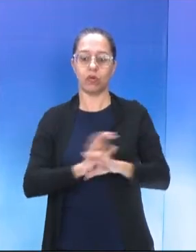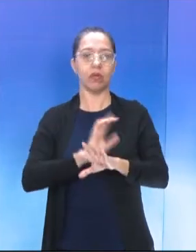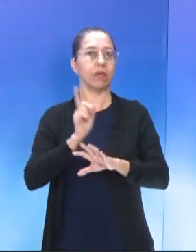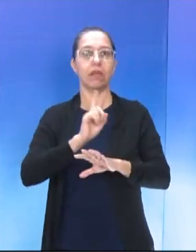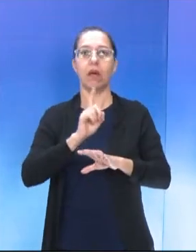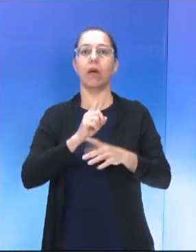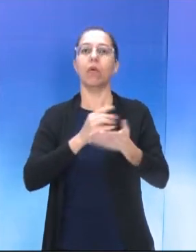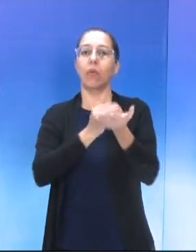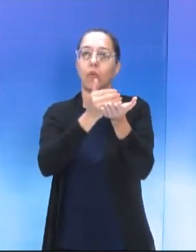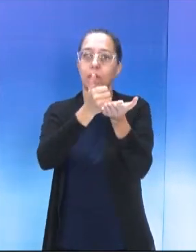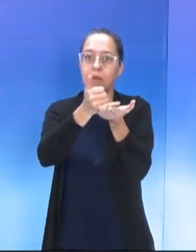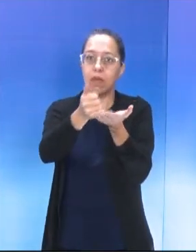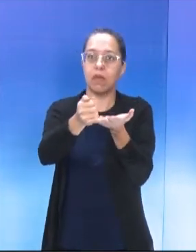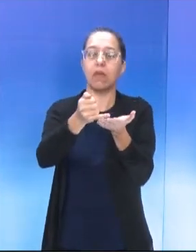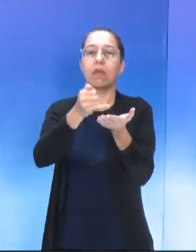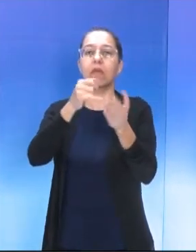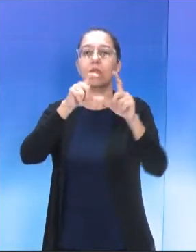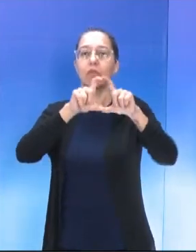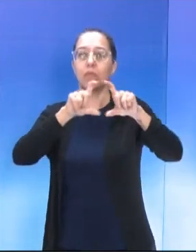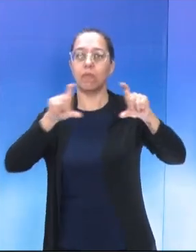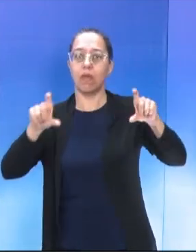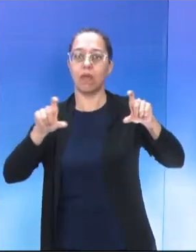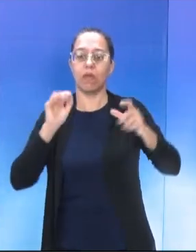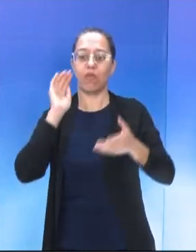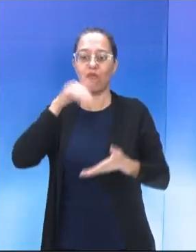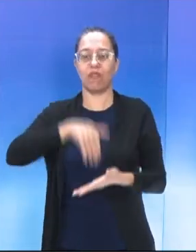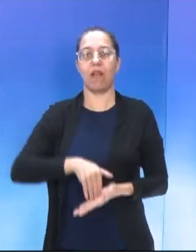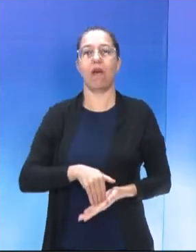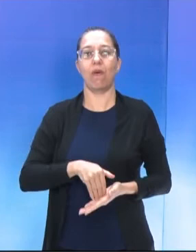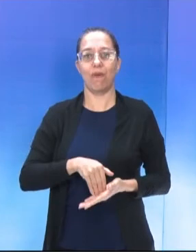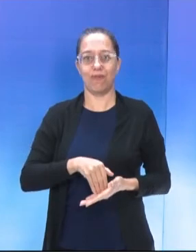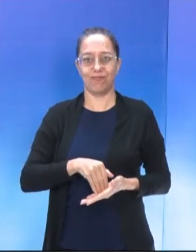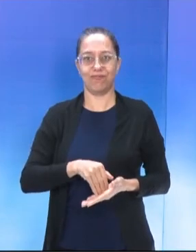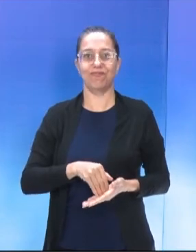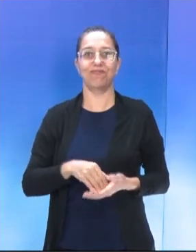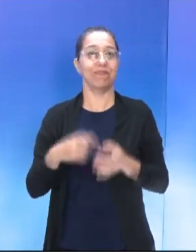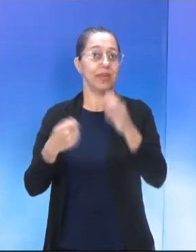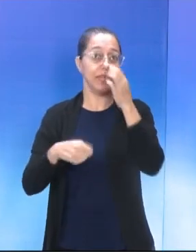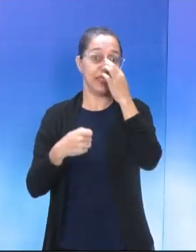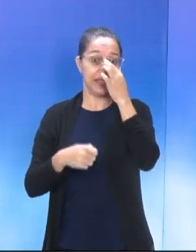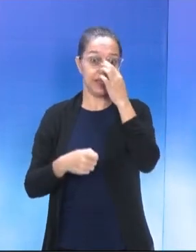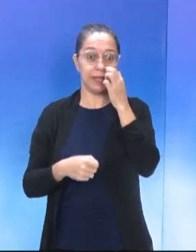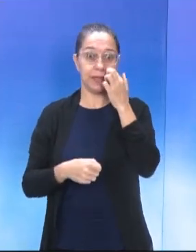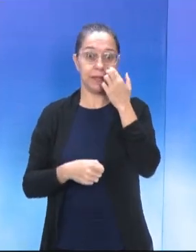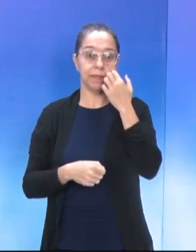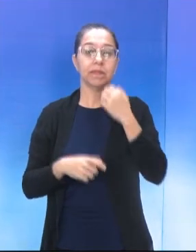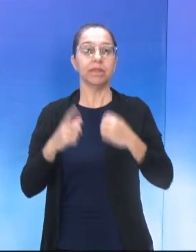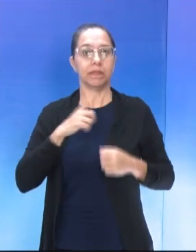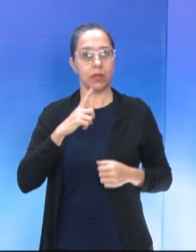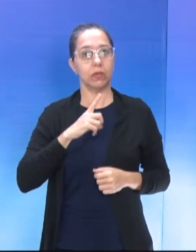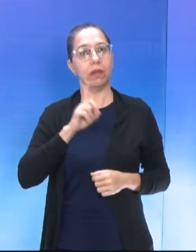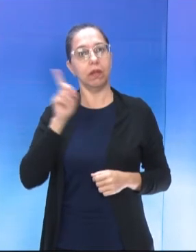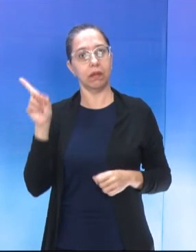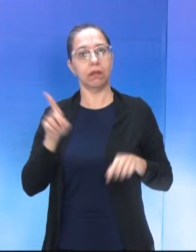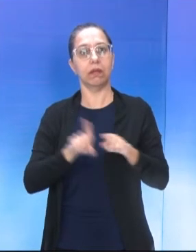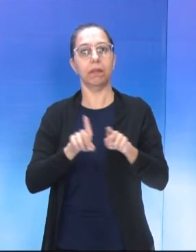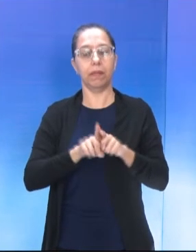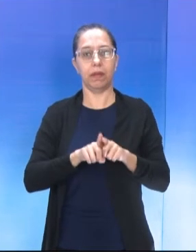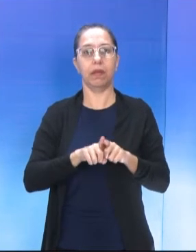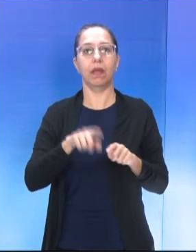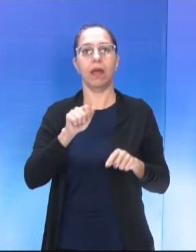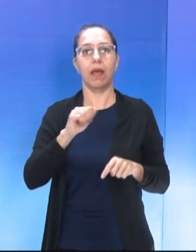no início, no meio e no final. Vou deixar para você aí ações, ok?